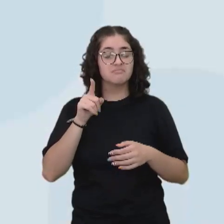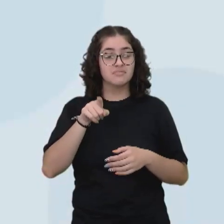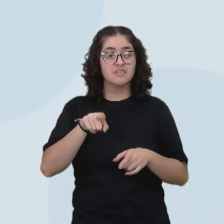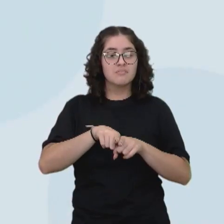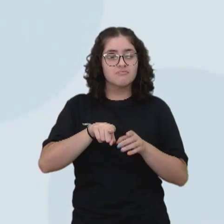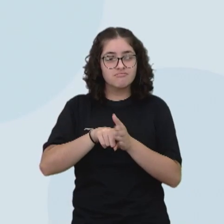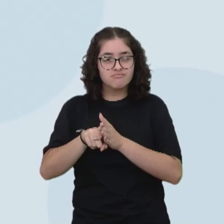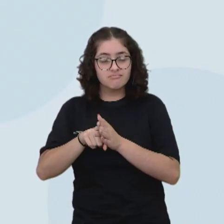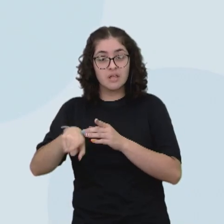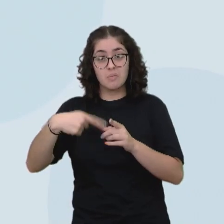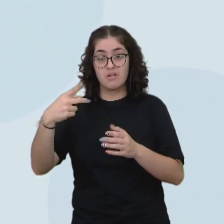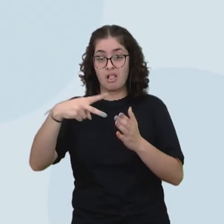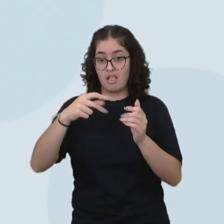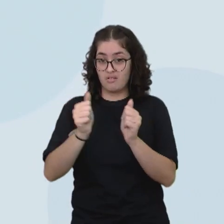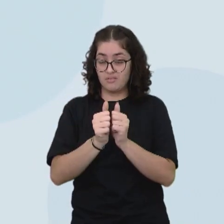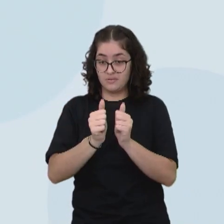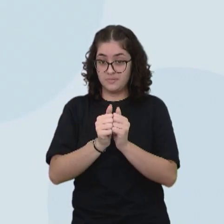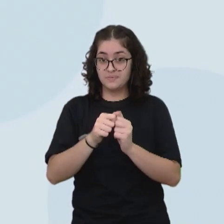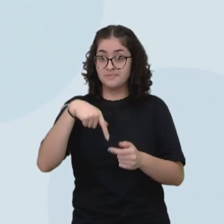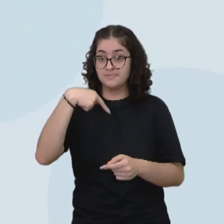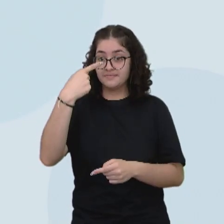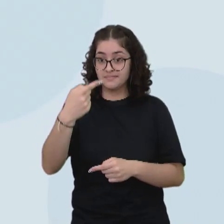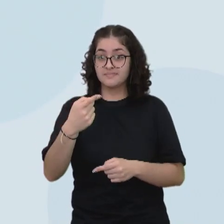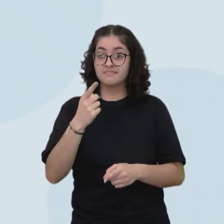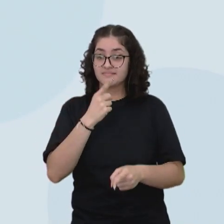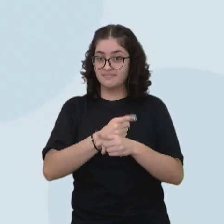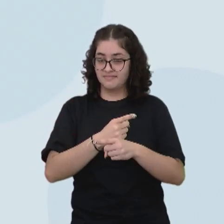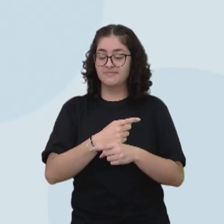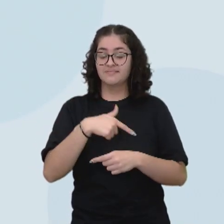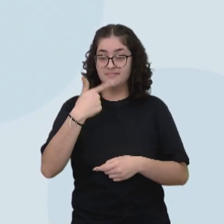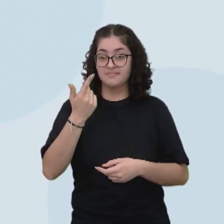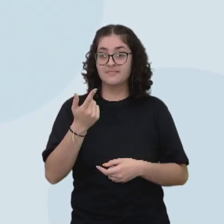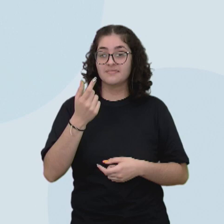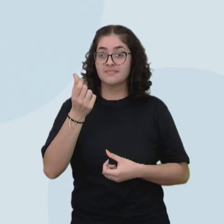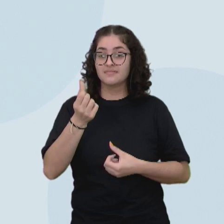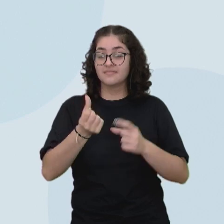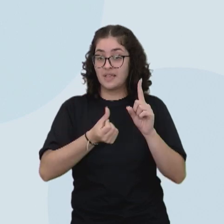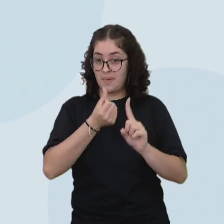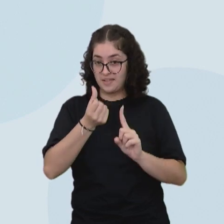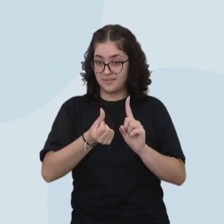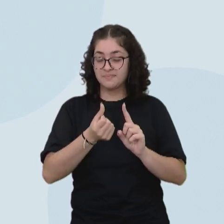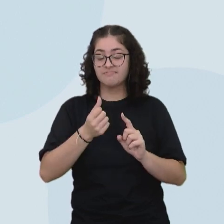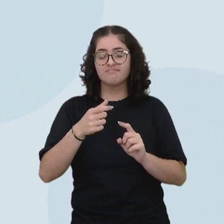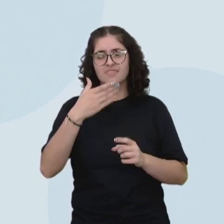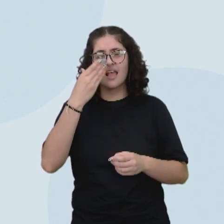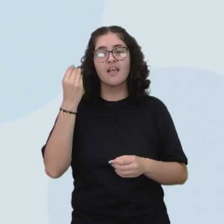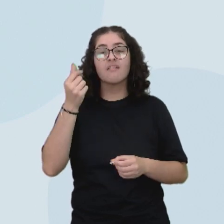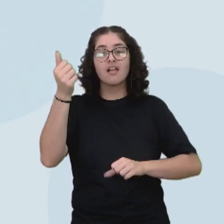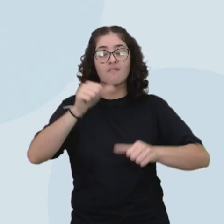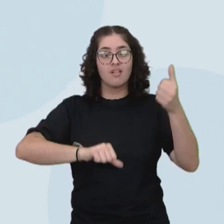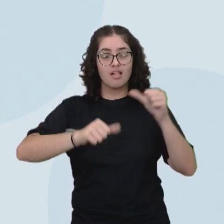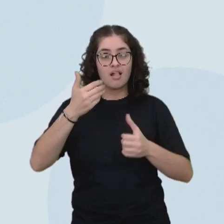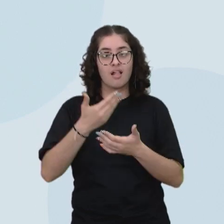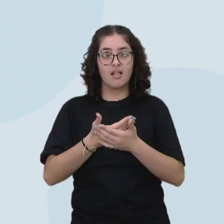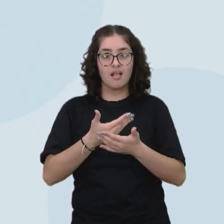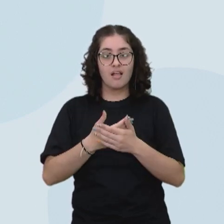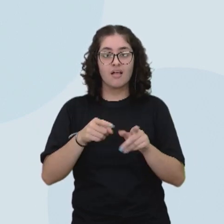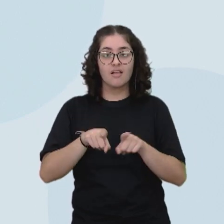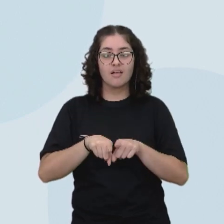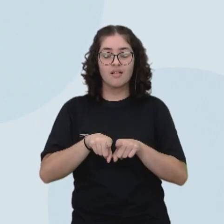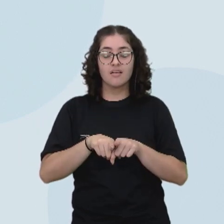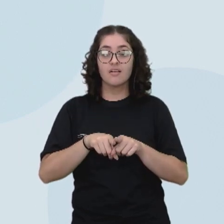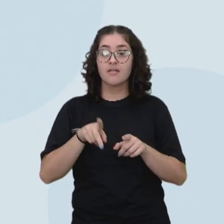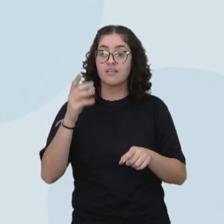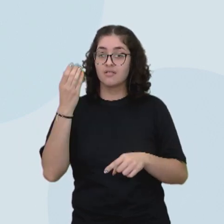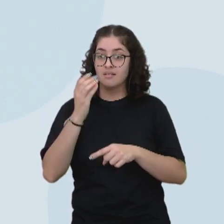esse artigo, a gente lê junto. E espero que a gente possa se encontrar aí no próximo semestre. Não esqueça de avaliar a nossa aula, não esqueça da trilha do